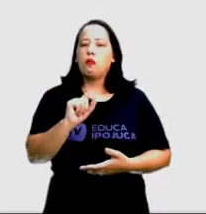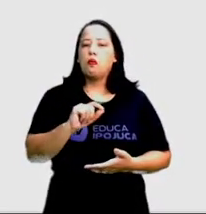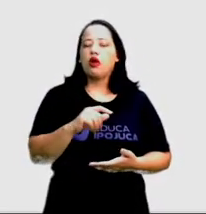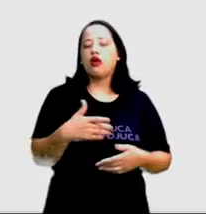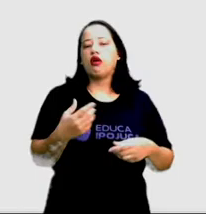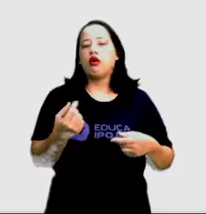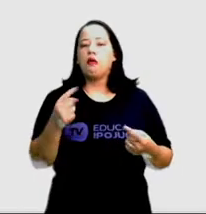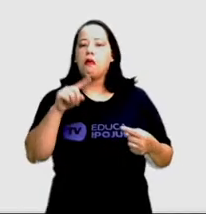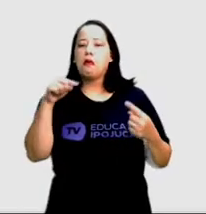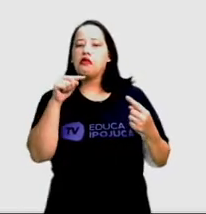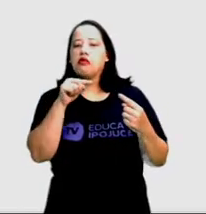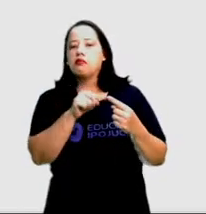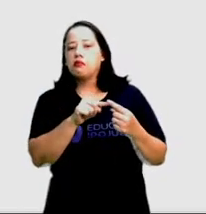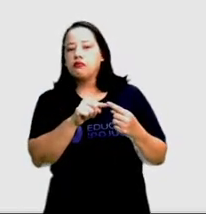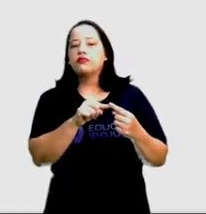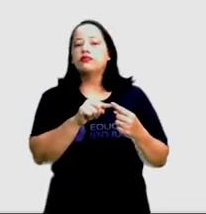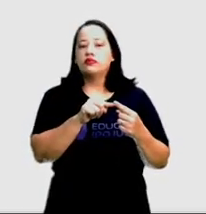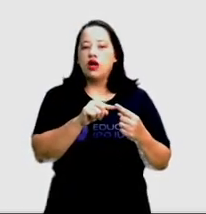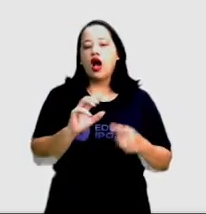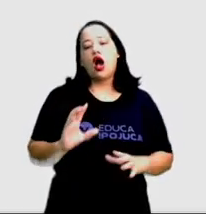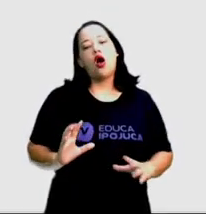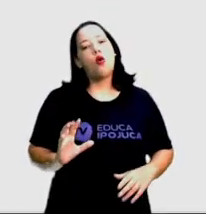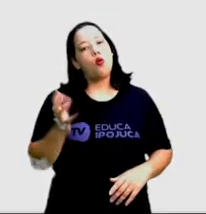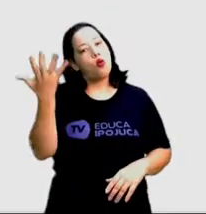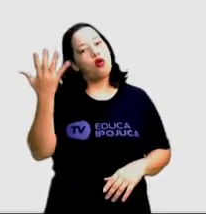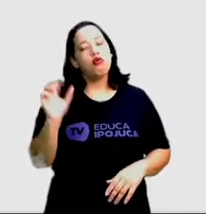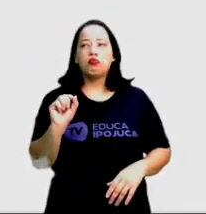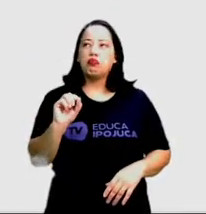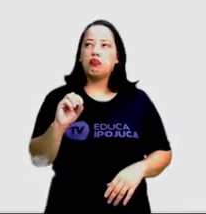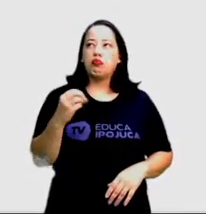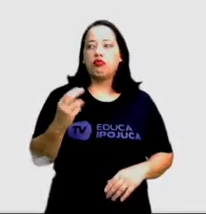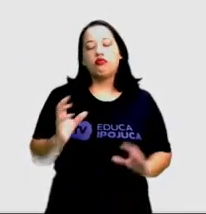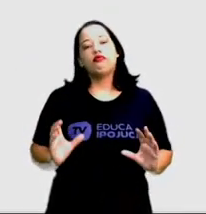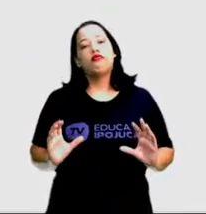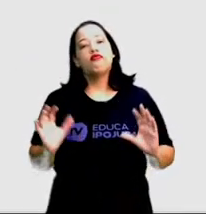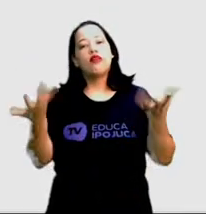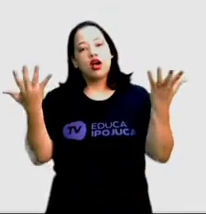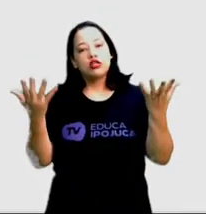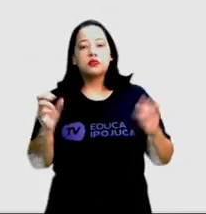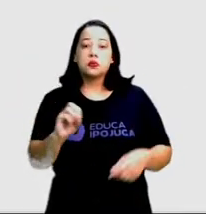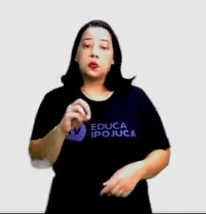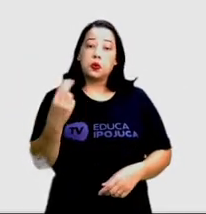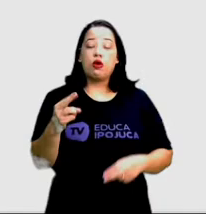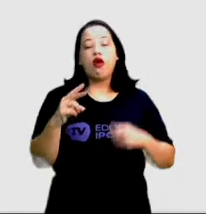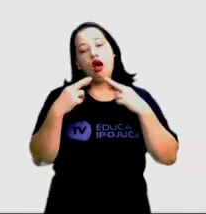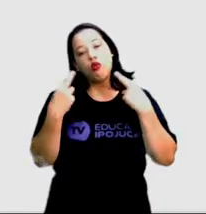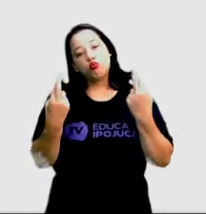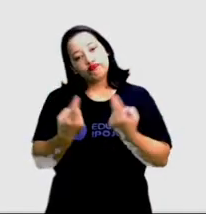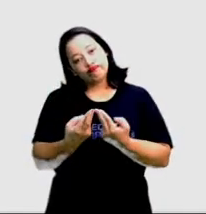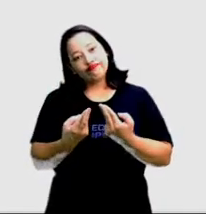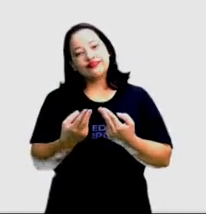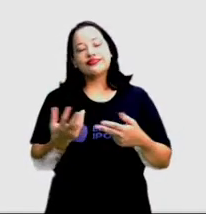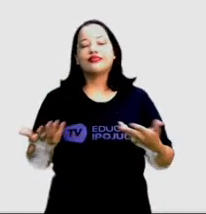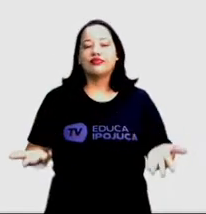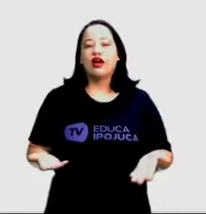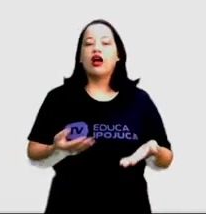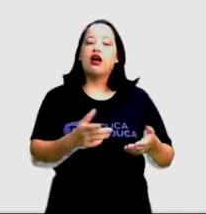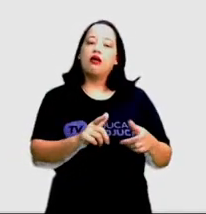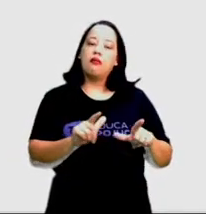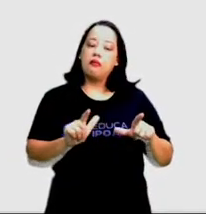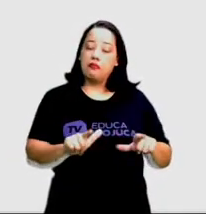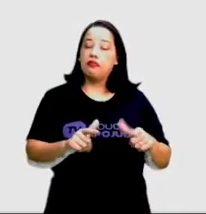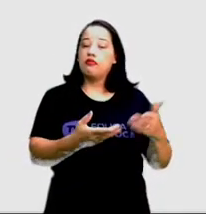um acontecimento ou uma festa ou até mesmo uma reunião. E no